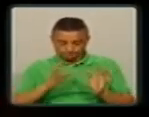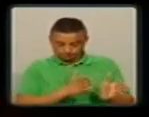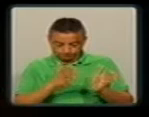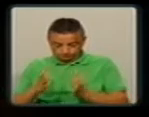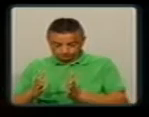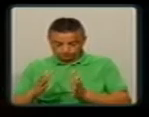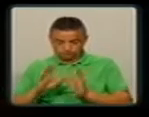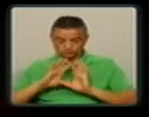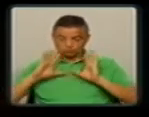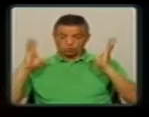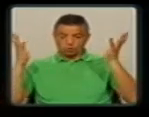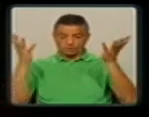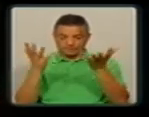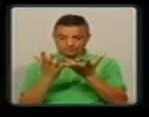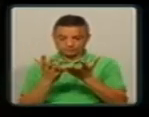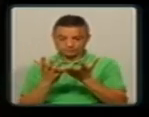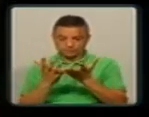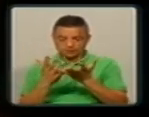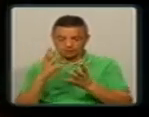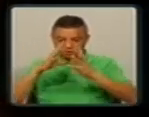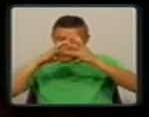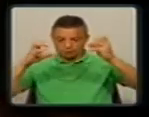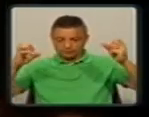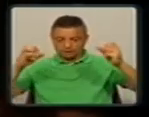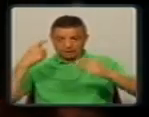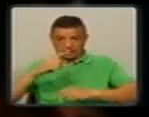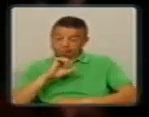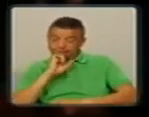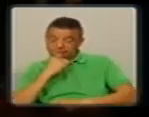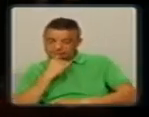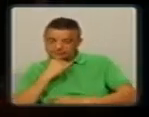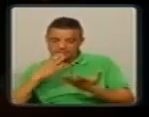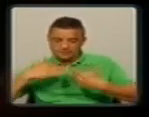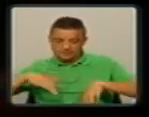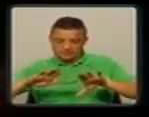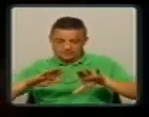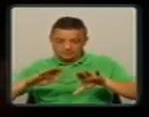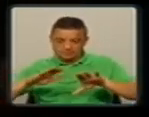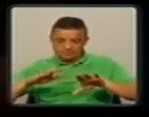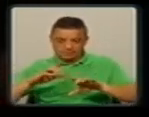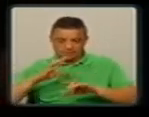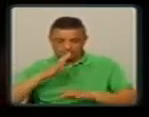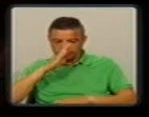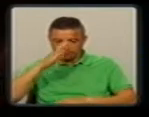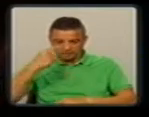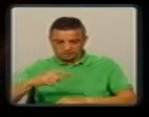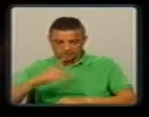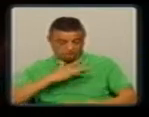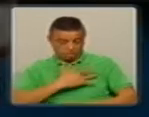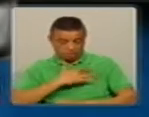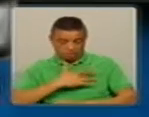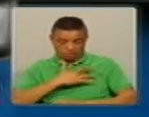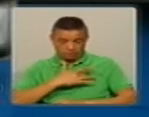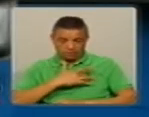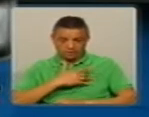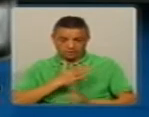do universo. É, portanto, uma nuvem extremamente misteriosa, mas que os astrónomos, pura e simplesmente, adoram.